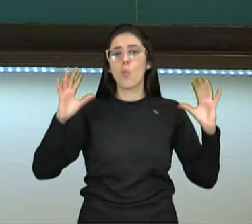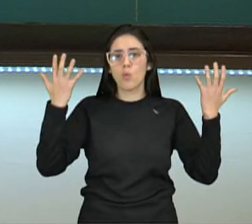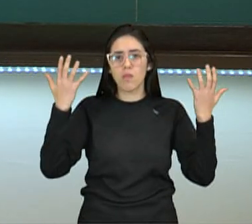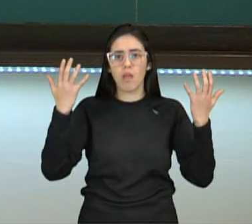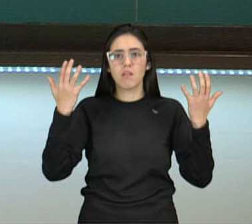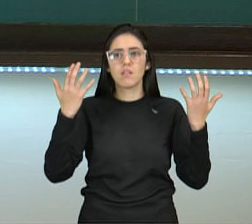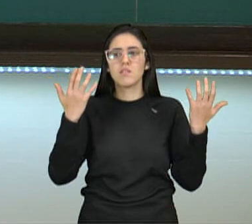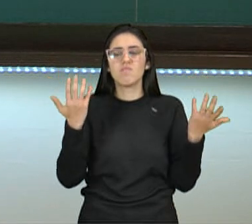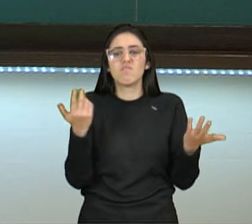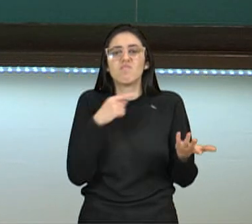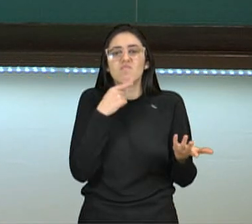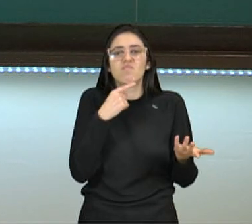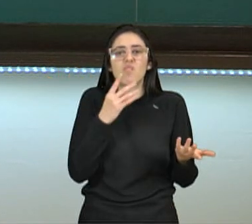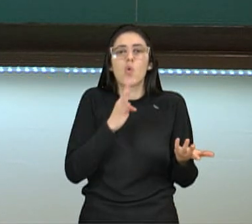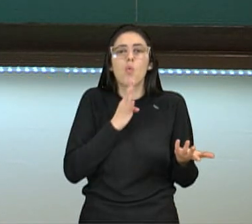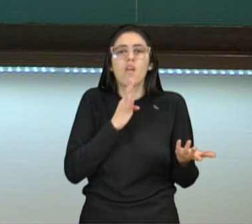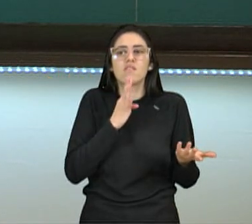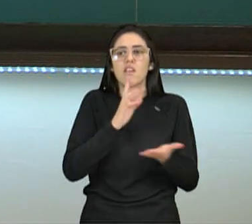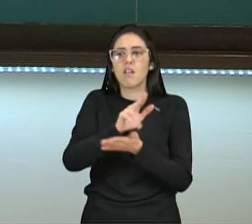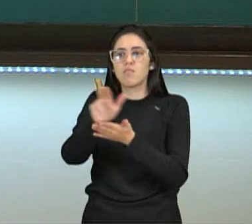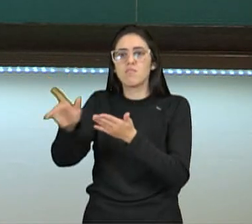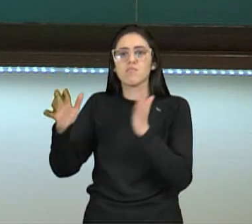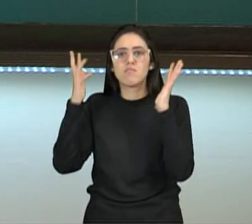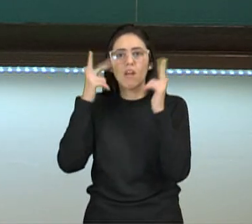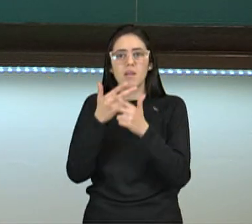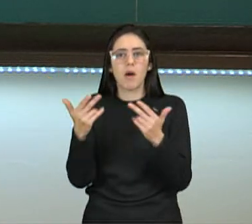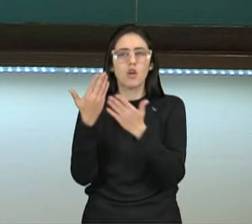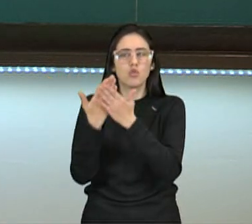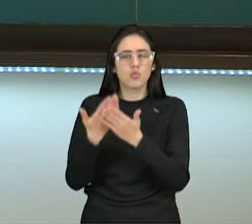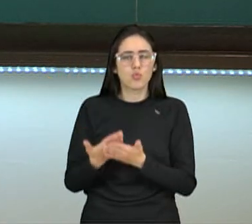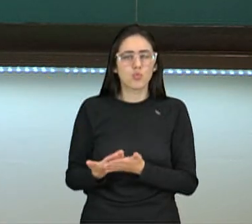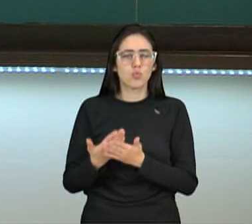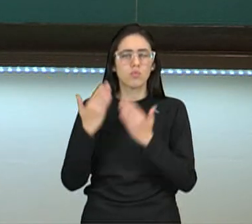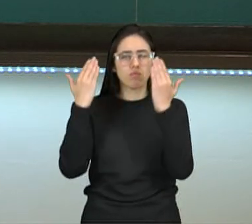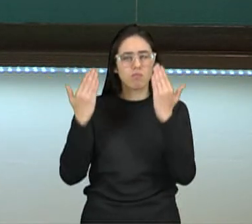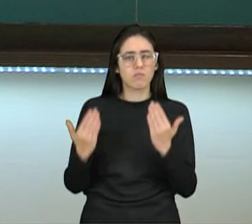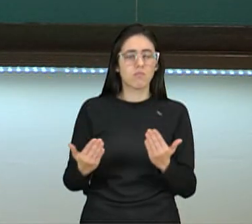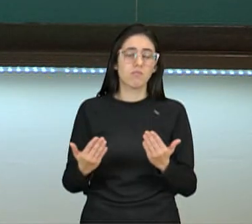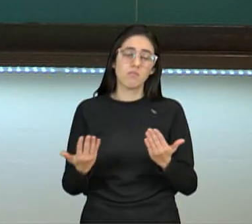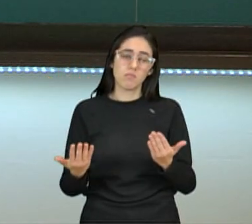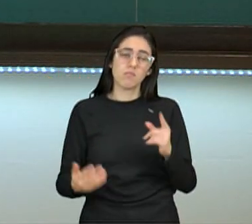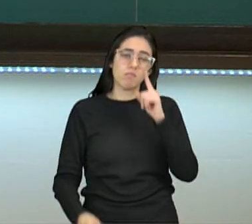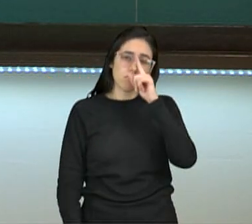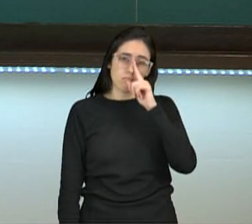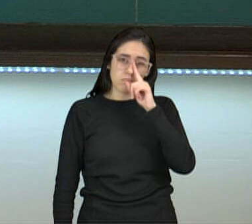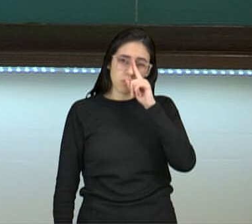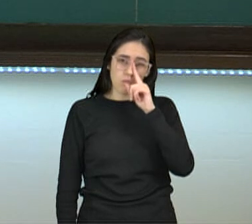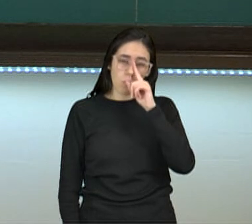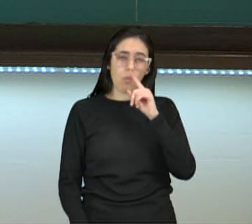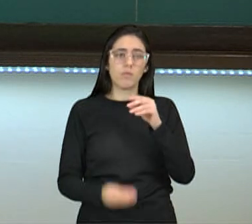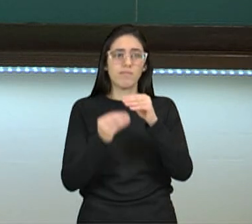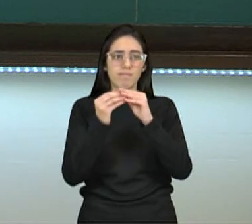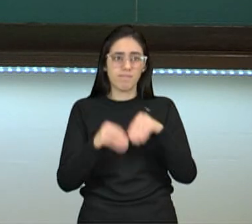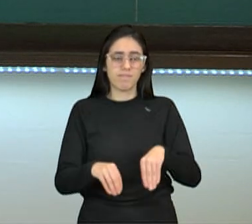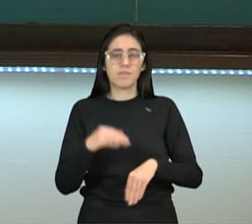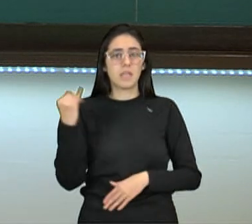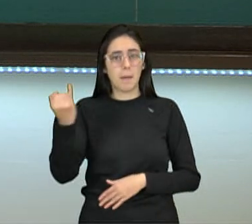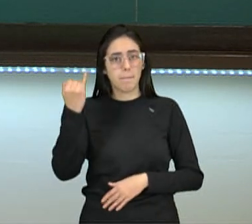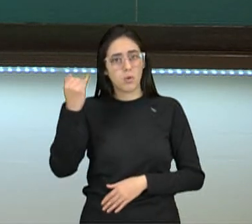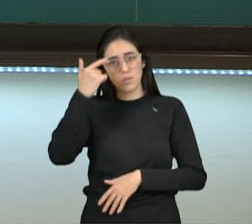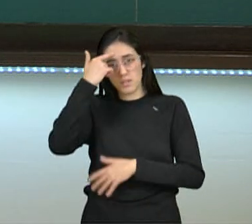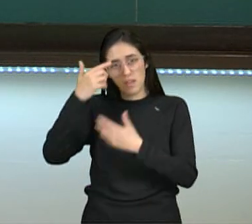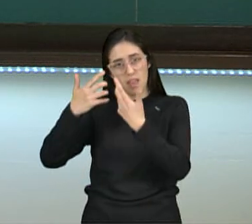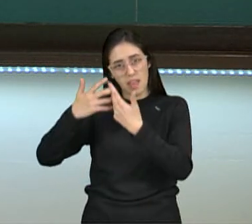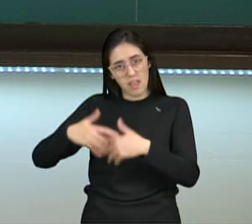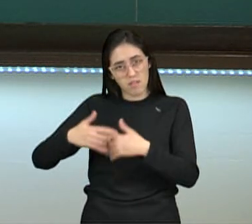o conhecimento dessas espécies, os estudos delas e tudo mais. Então, é importante essa reflexão